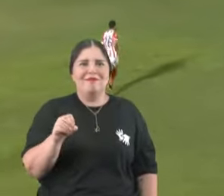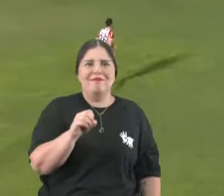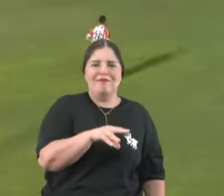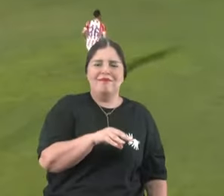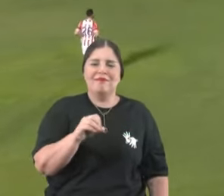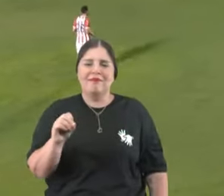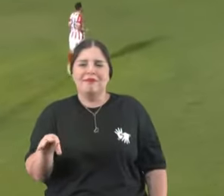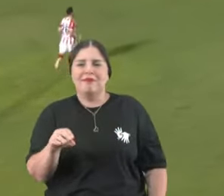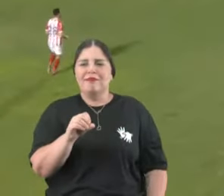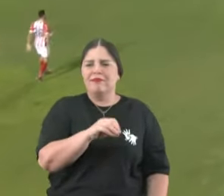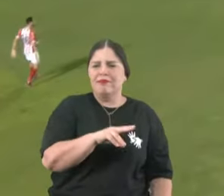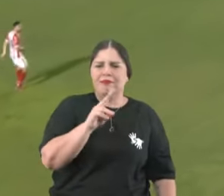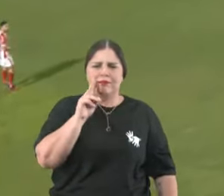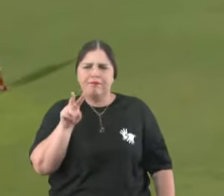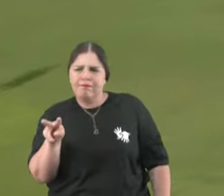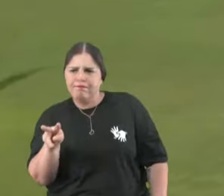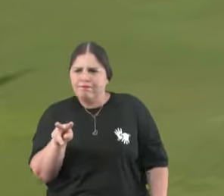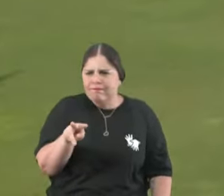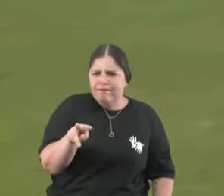Simon.